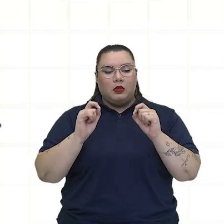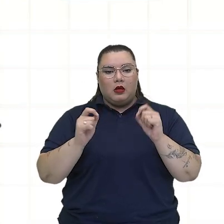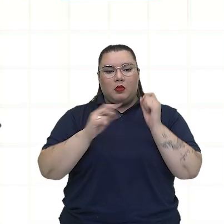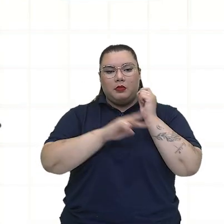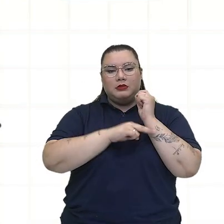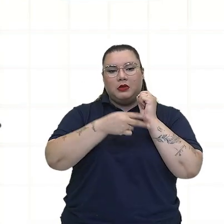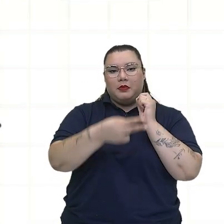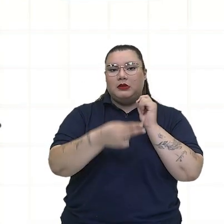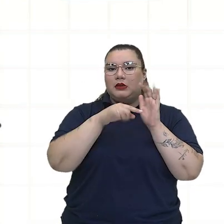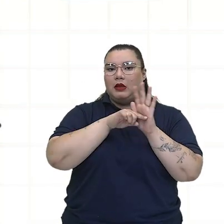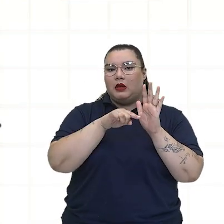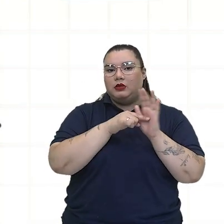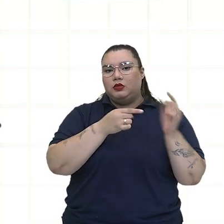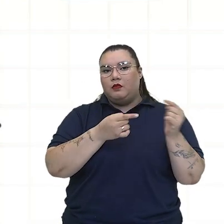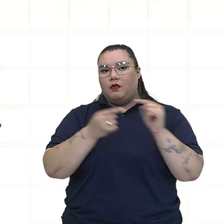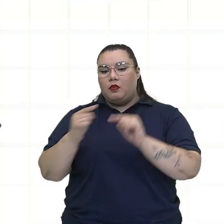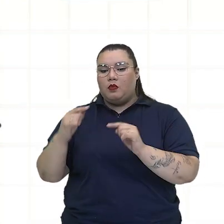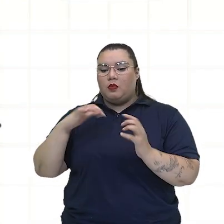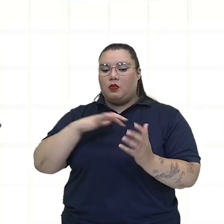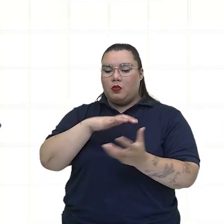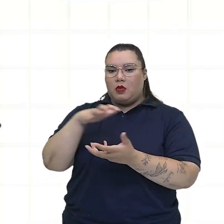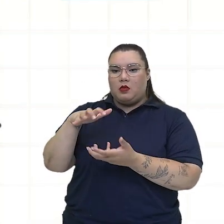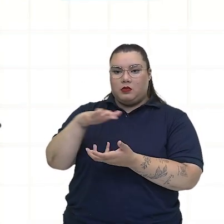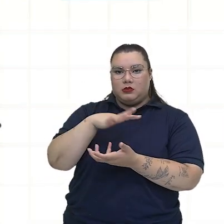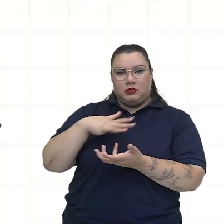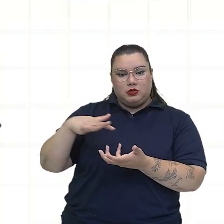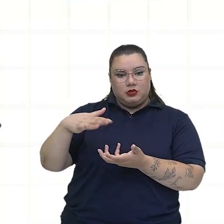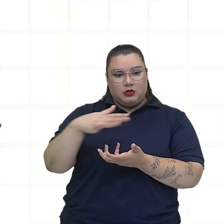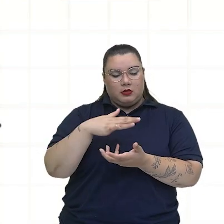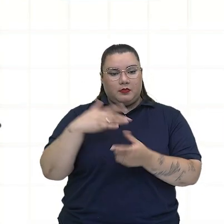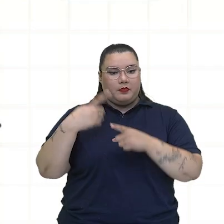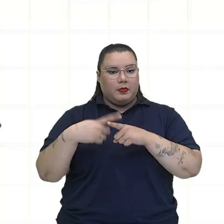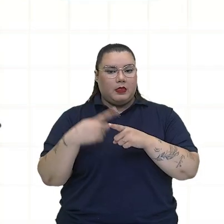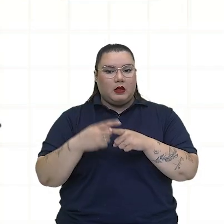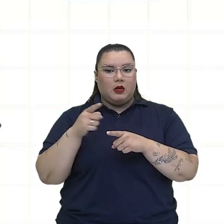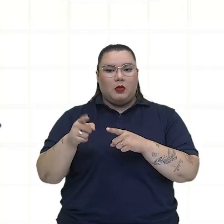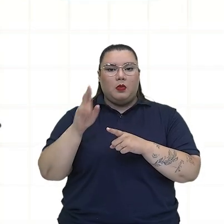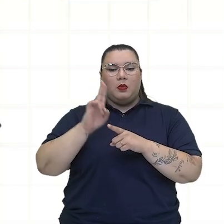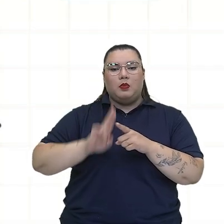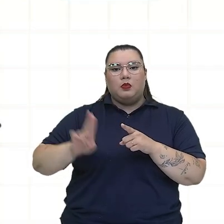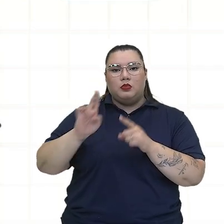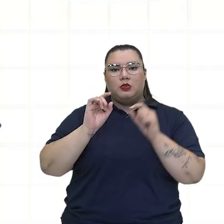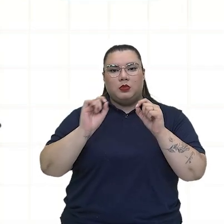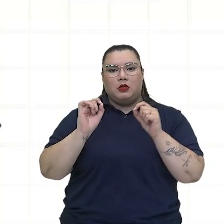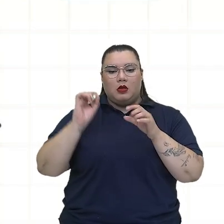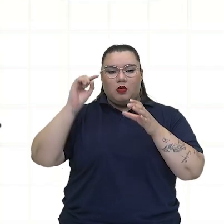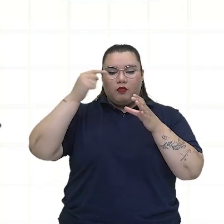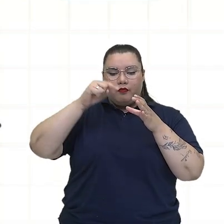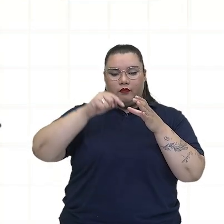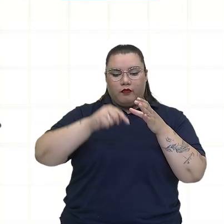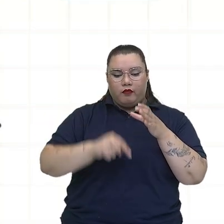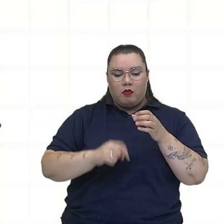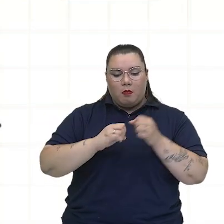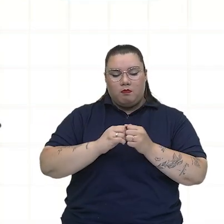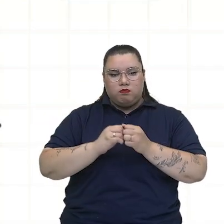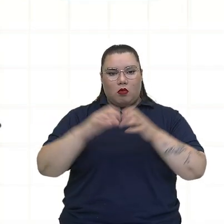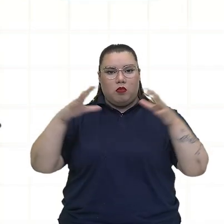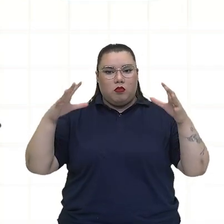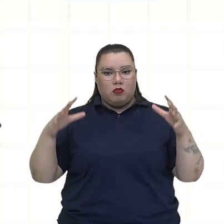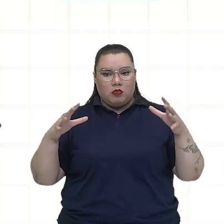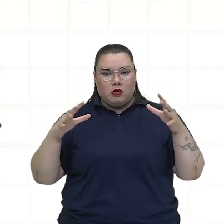porque essa forma de pesca, ela vai utilizar dinamite para poder fazer com que as